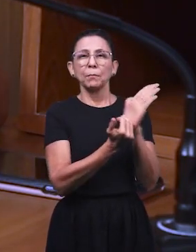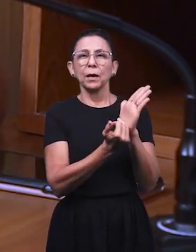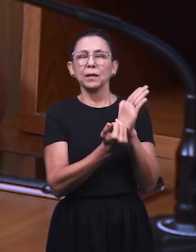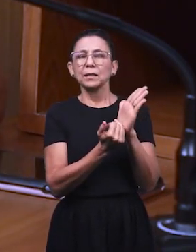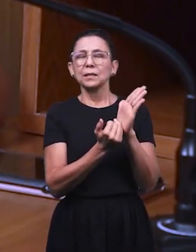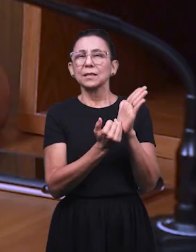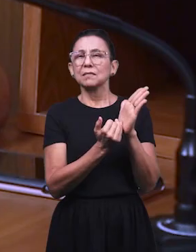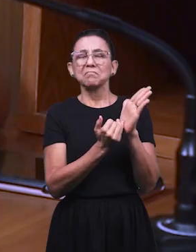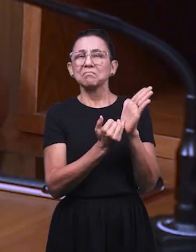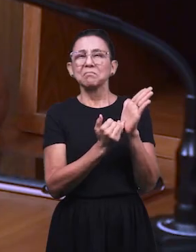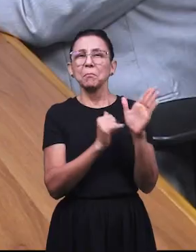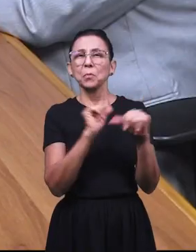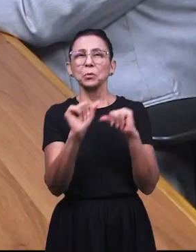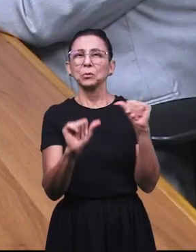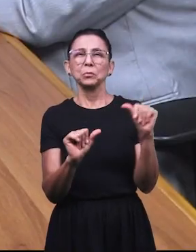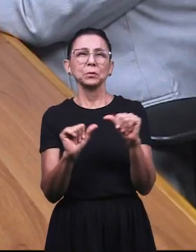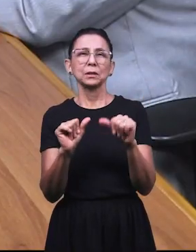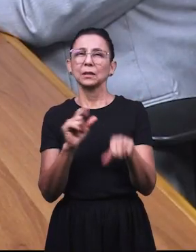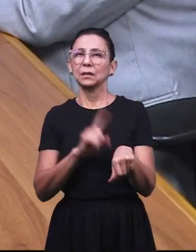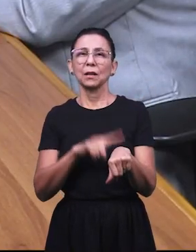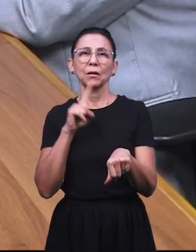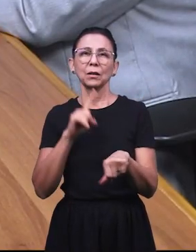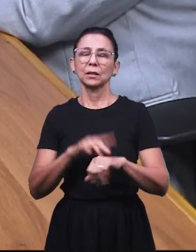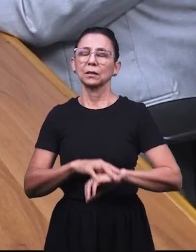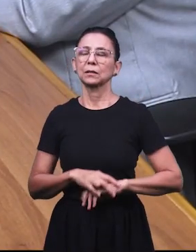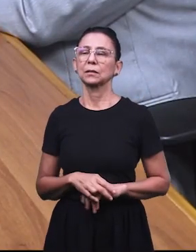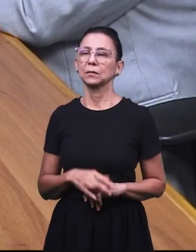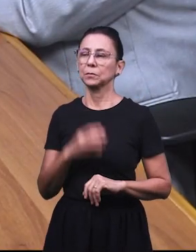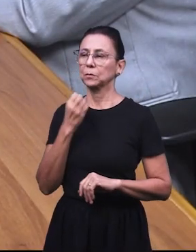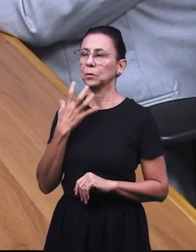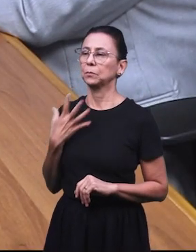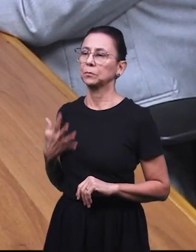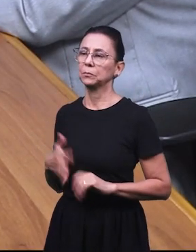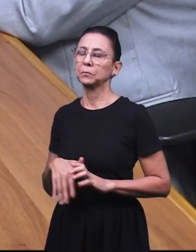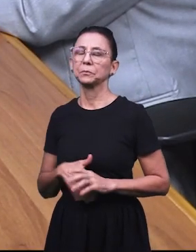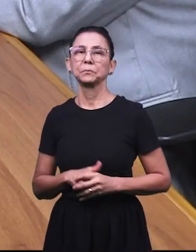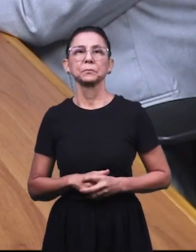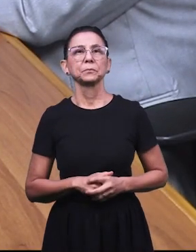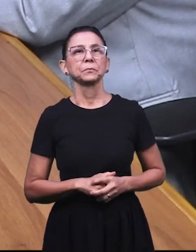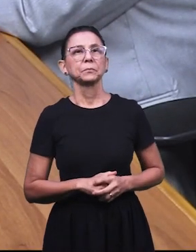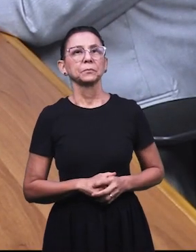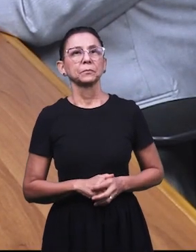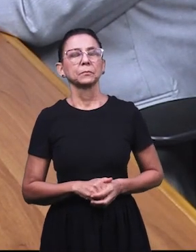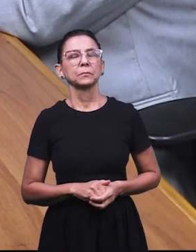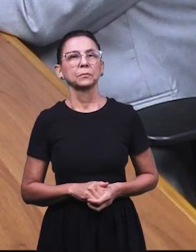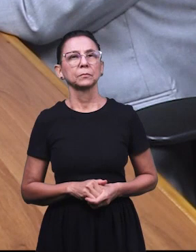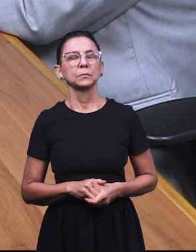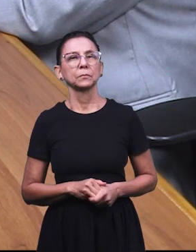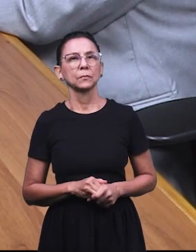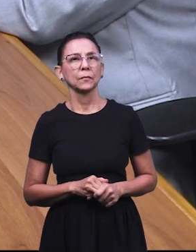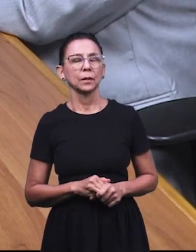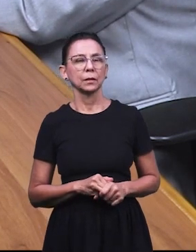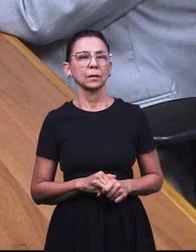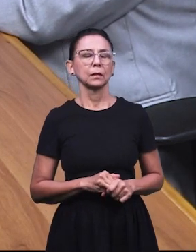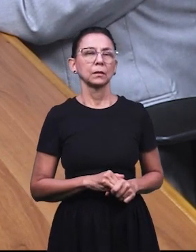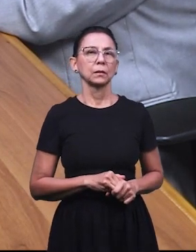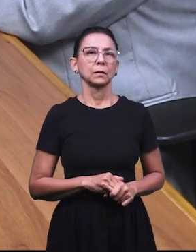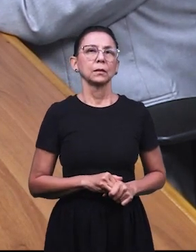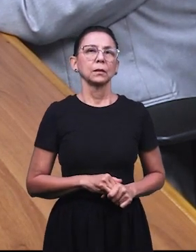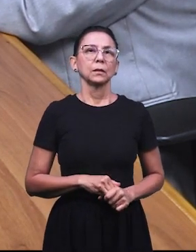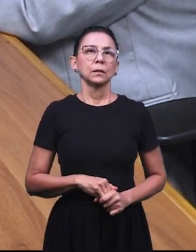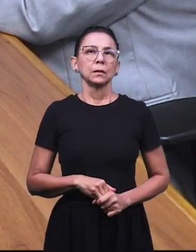e, graças a Deus, tem fluído muito bem. Glória a Jesus. Bom, você contou o